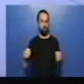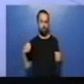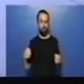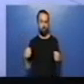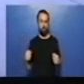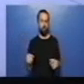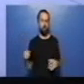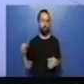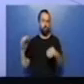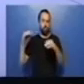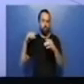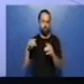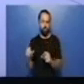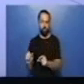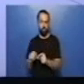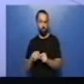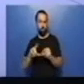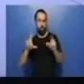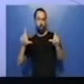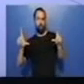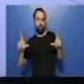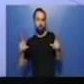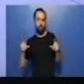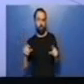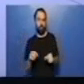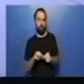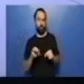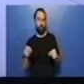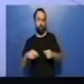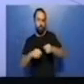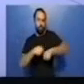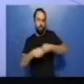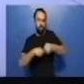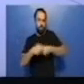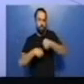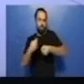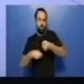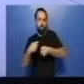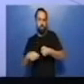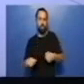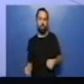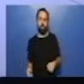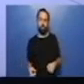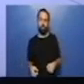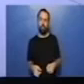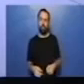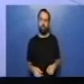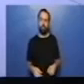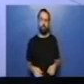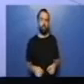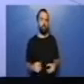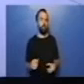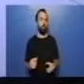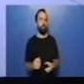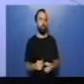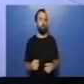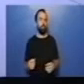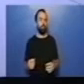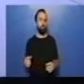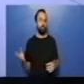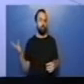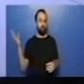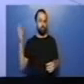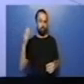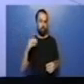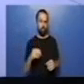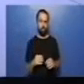do transformador. Tá vendo que tem um monte de fio enrolado? Esse fio enrolado que traz um campo magnético que faz